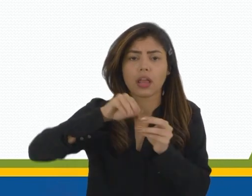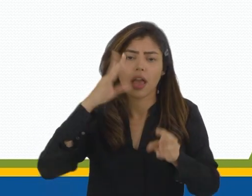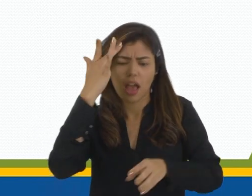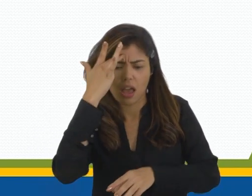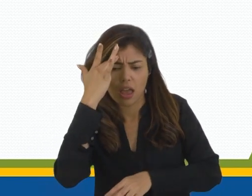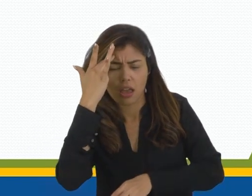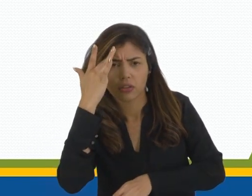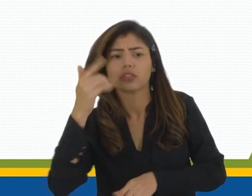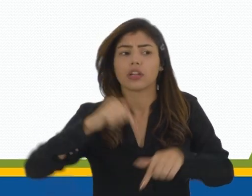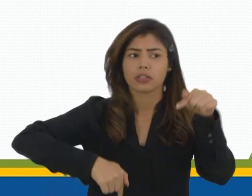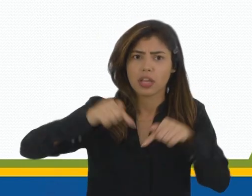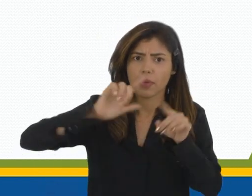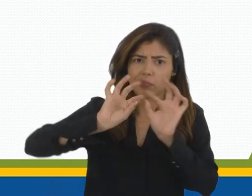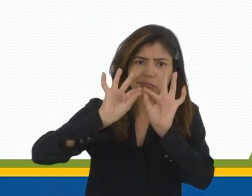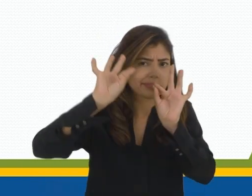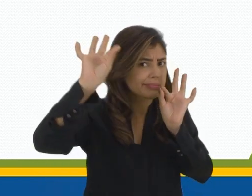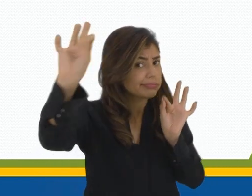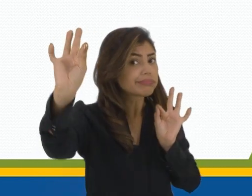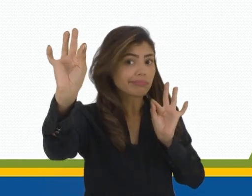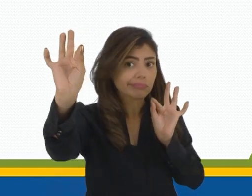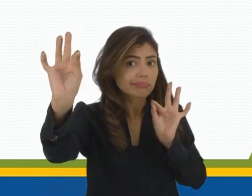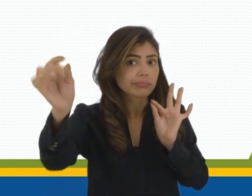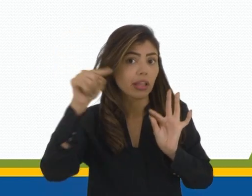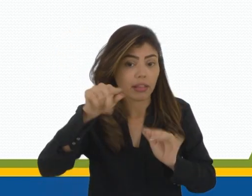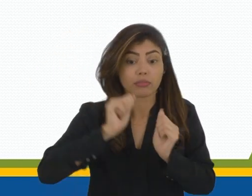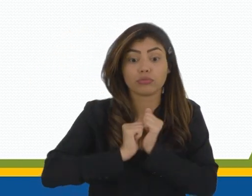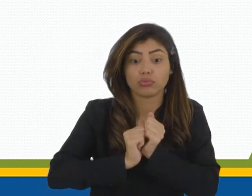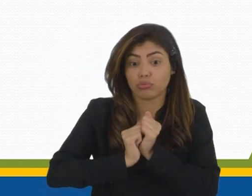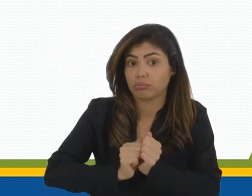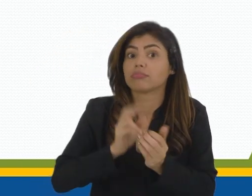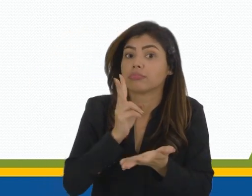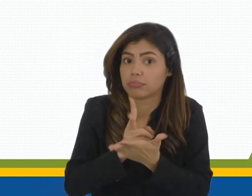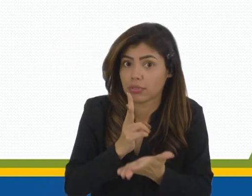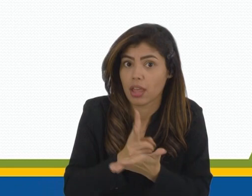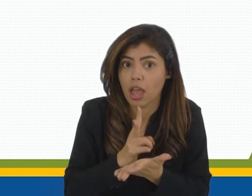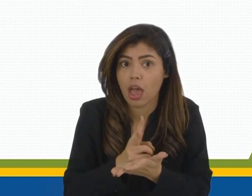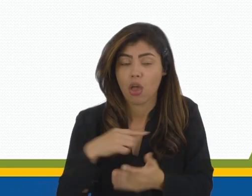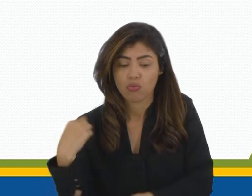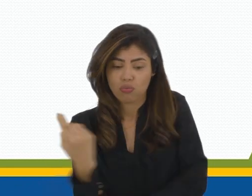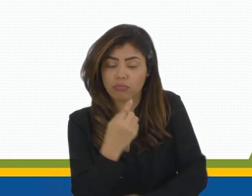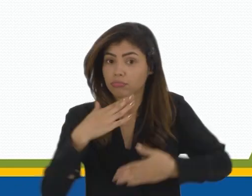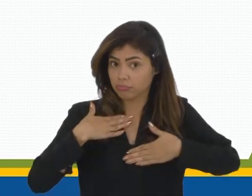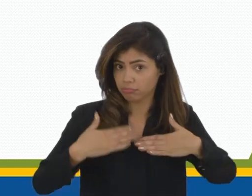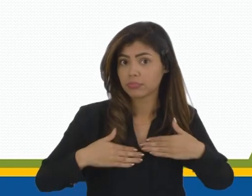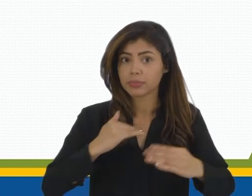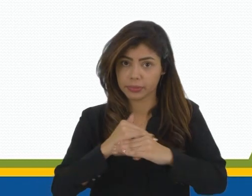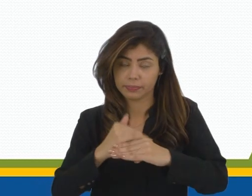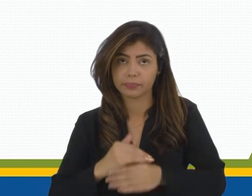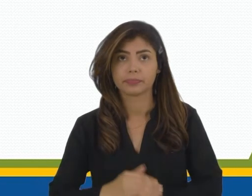a química está muito longe da gente, ela está presente no nosso dia a dia, inclusive no nosso corpo.